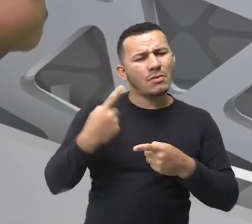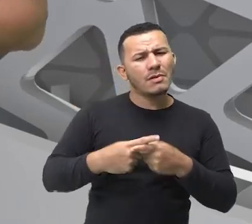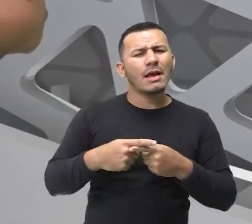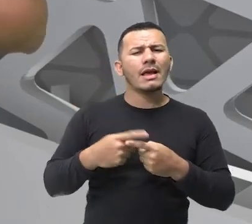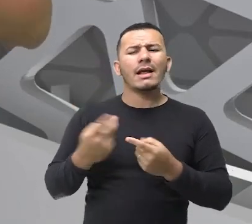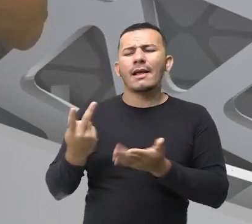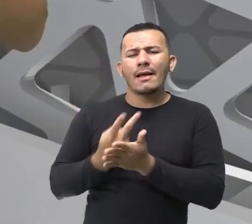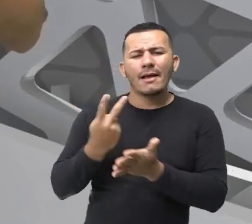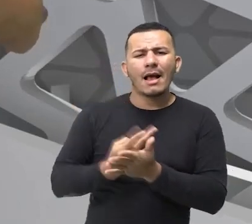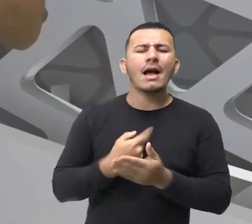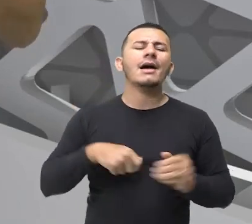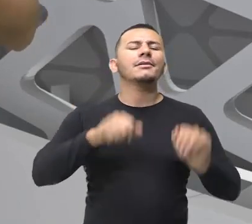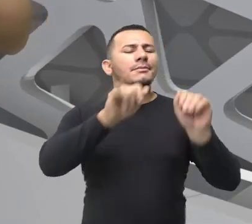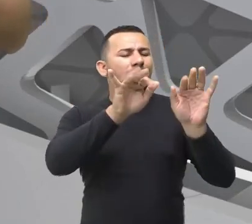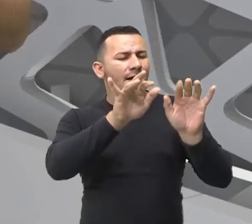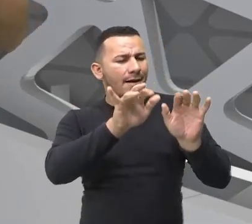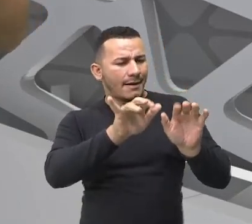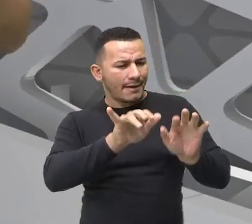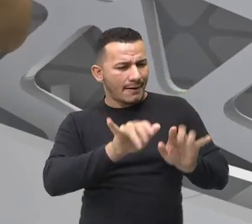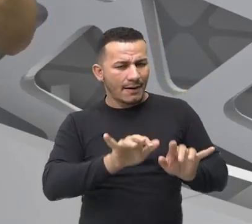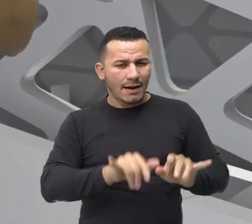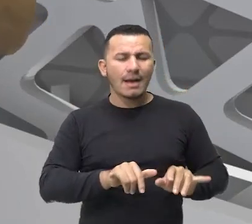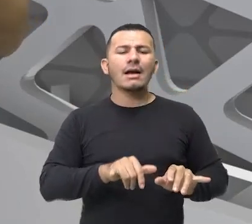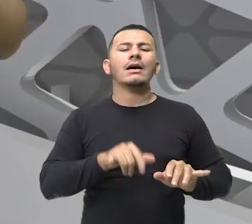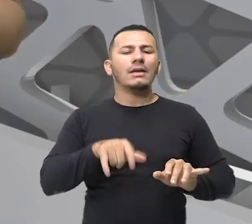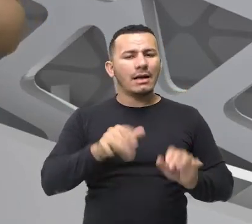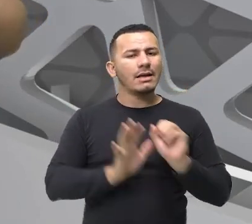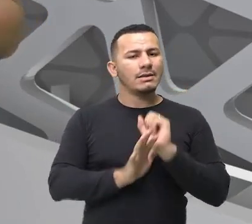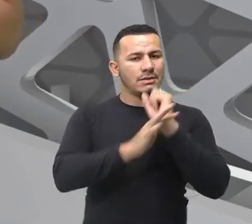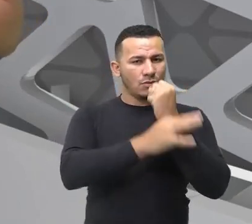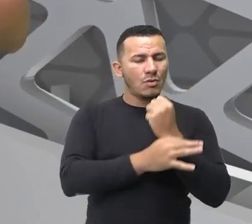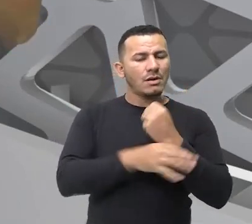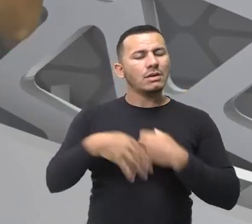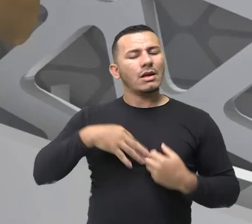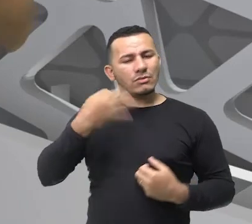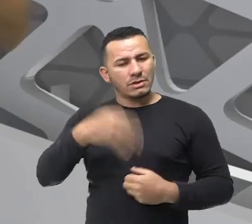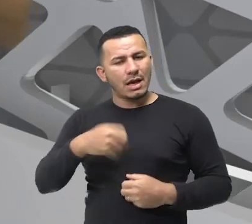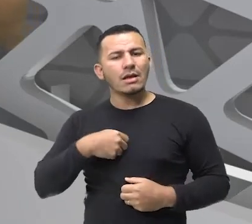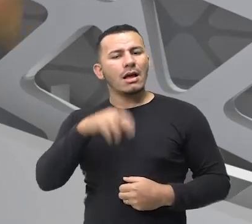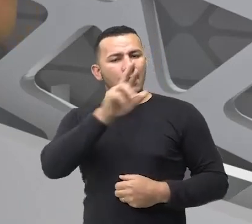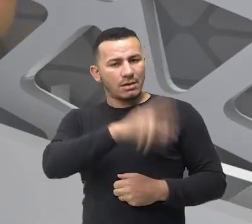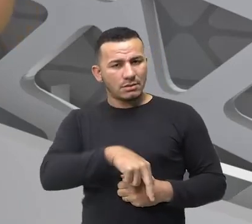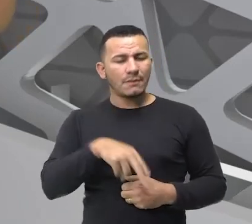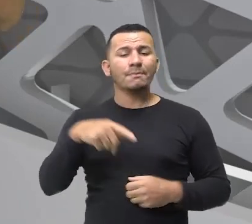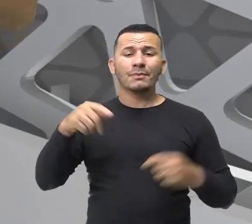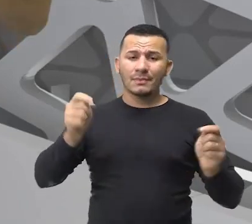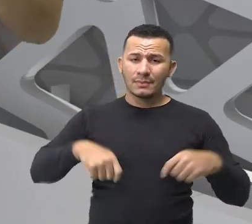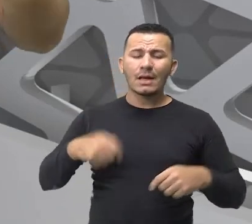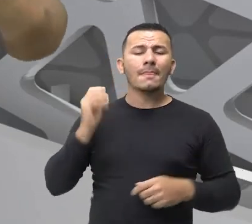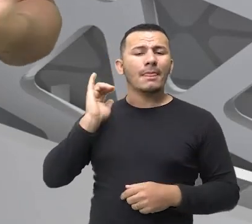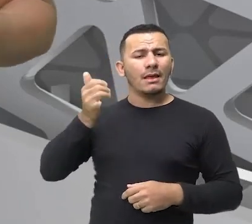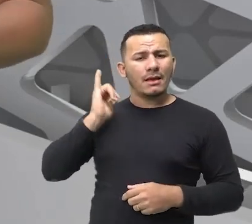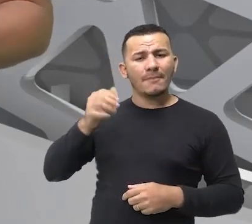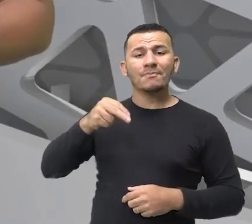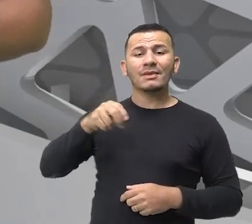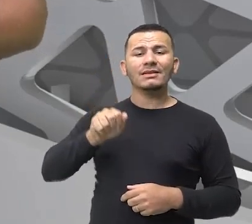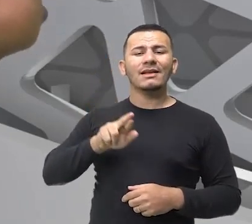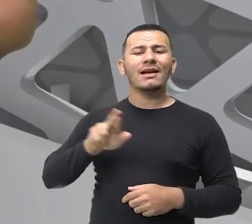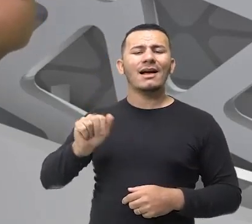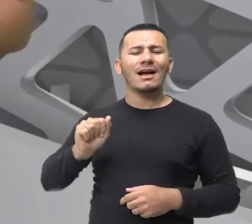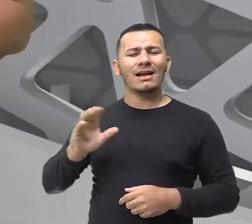motivos que vão sustentar o que você está certo se isso pode ser feito por meio de uma narração